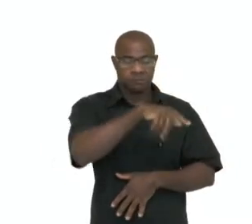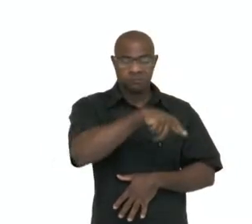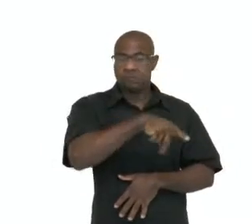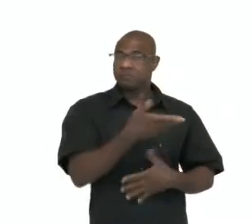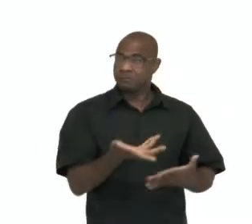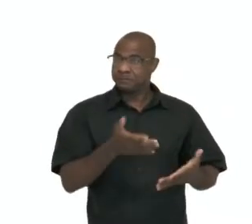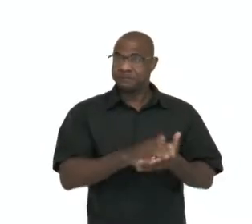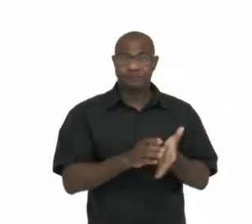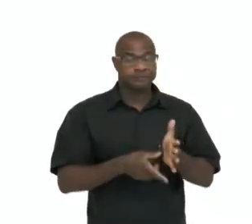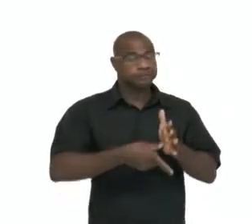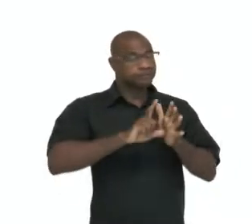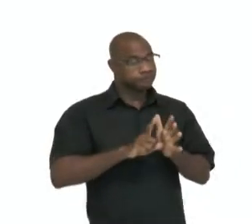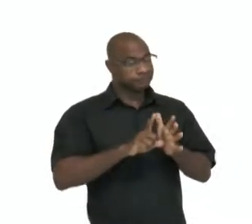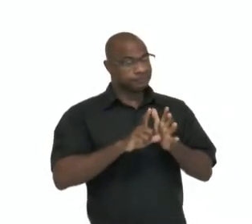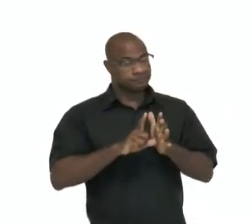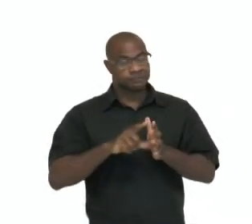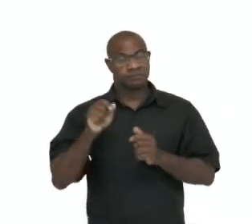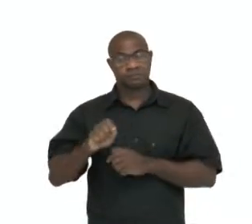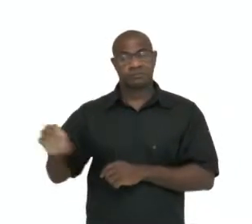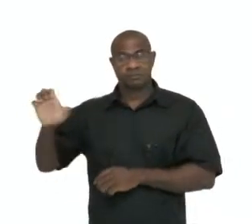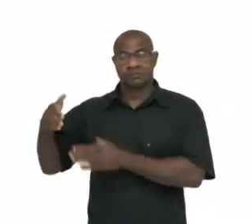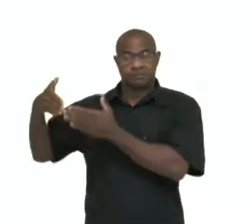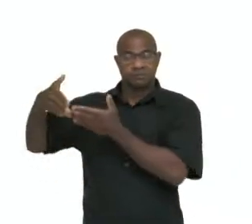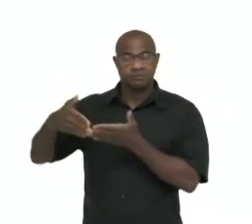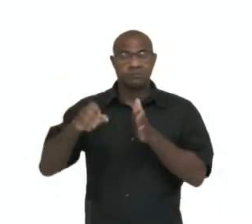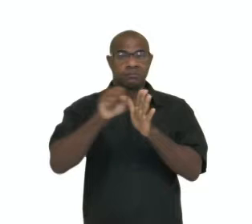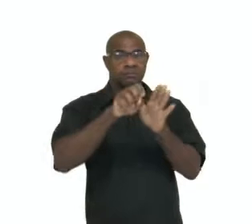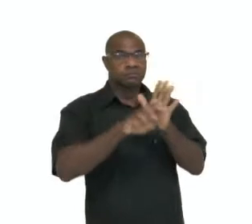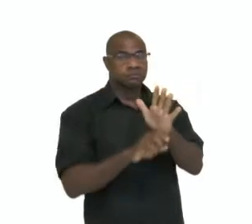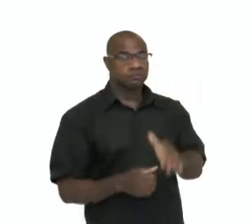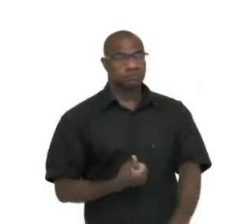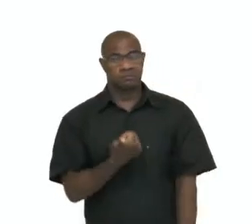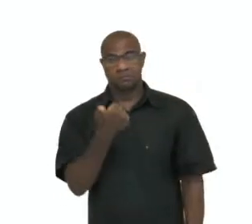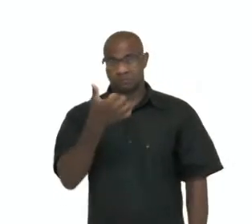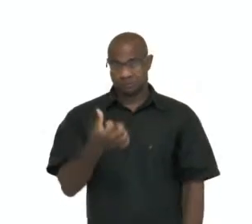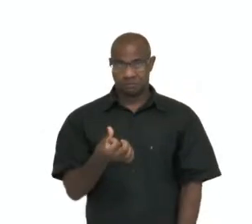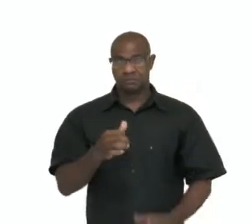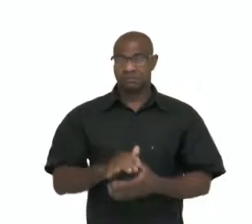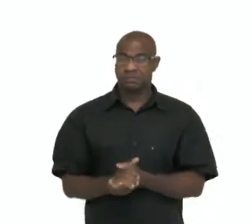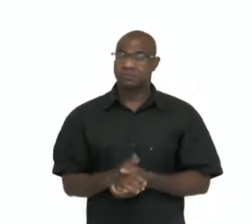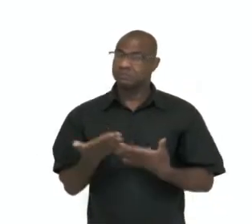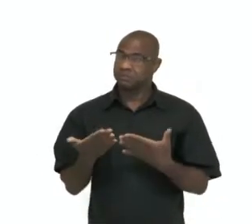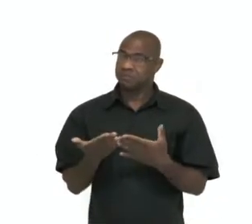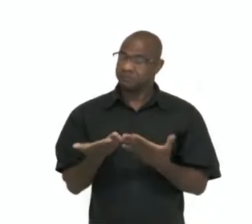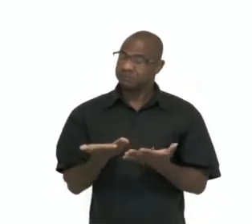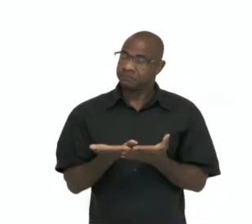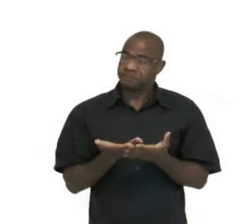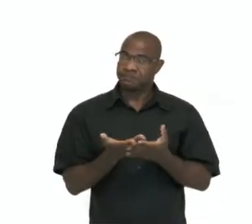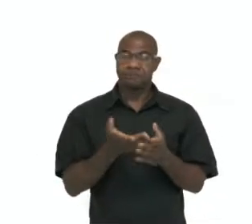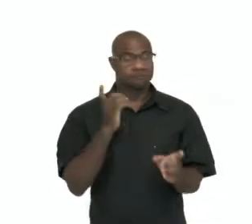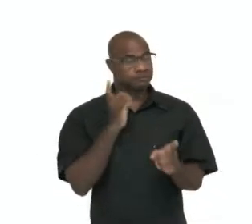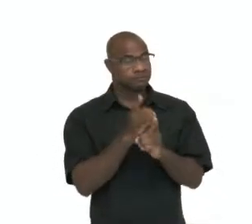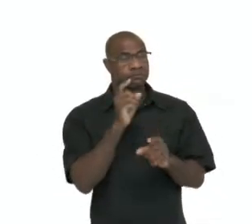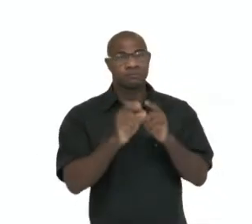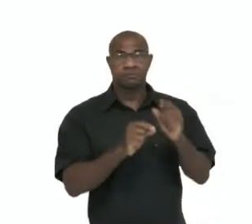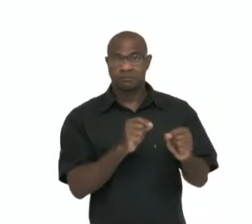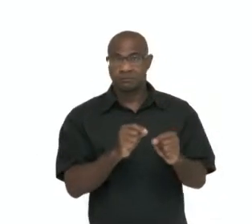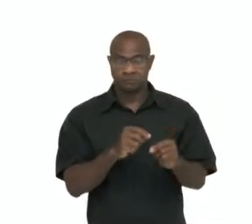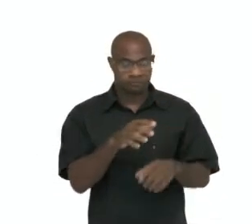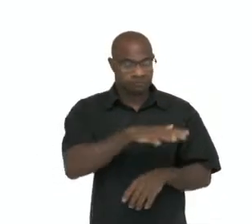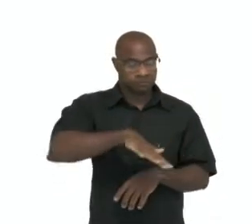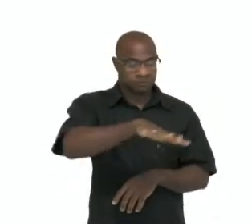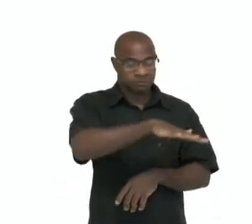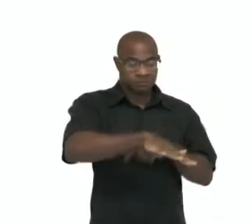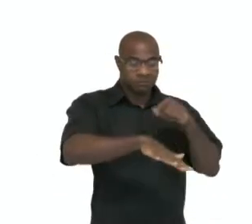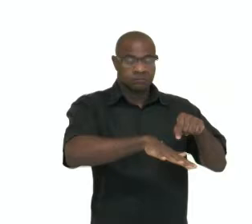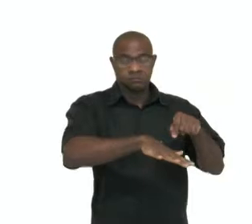do achamento do século XVI. Estima-se que os povos originários se estabeleceram aqui